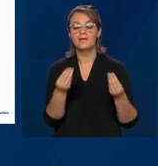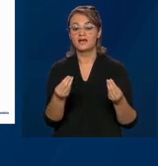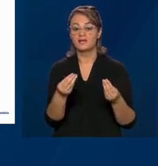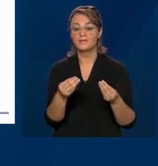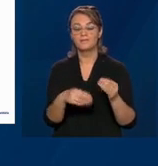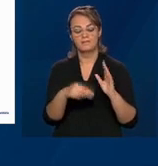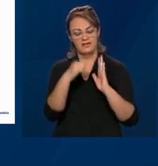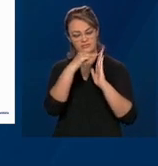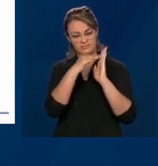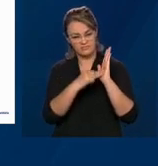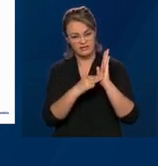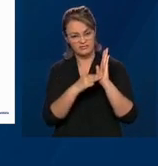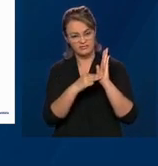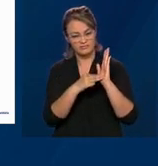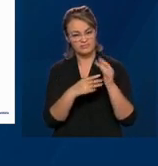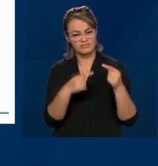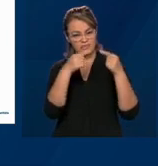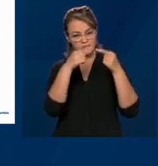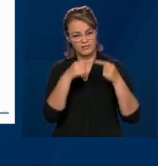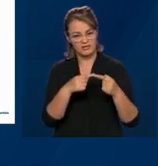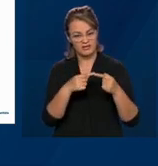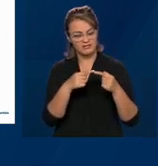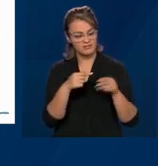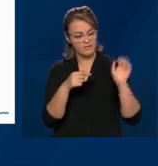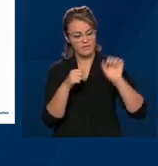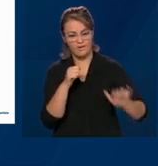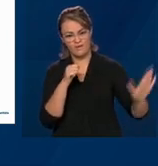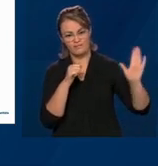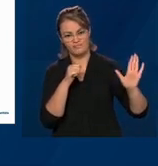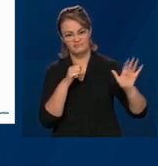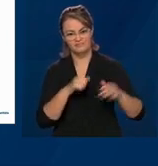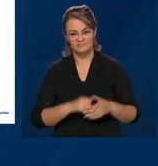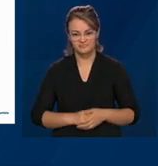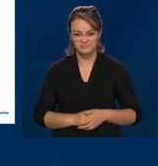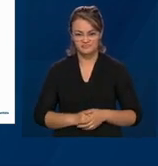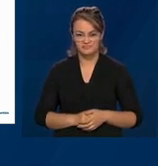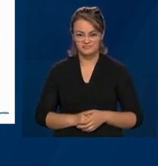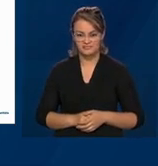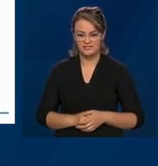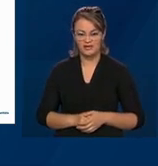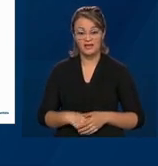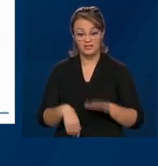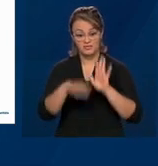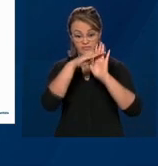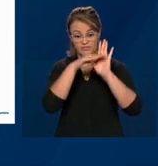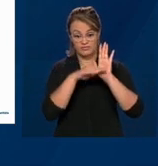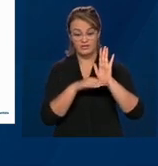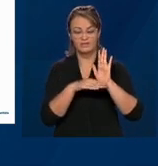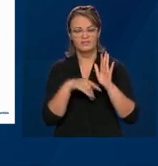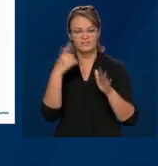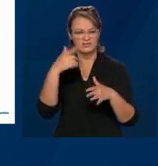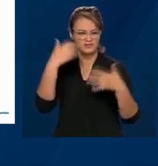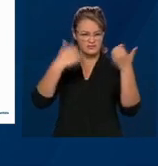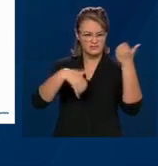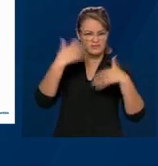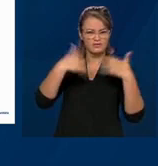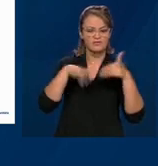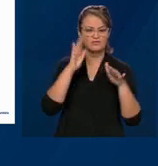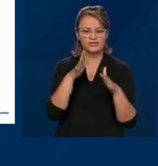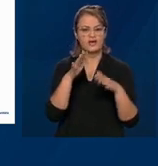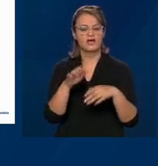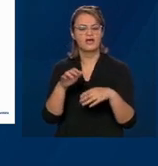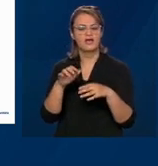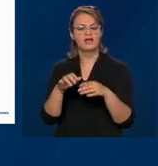dos métodos analíticos conforme a farmacopeia europeia. Esse cronograma, como a gente discutiu com a empresa